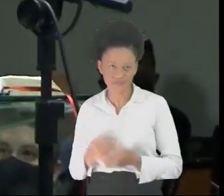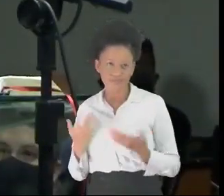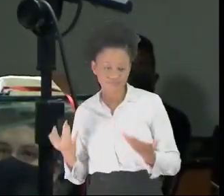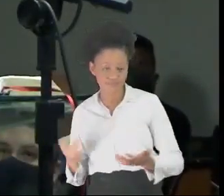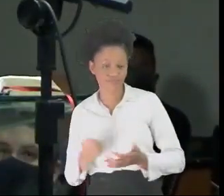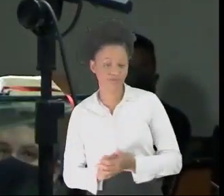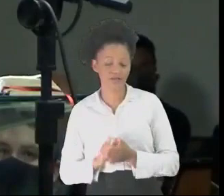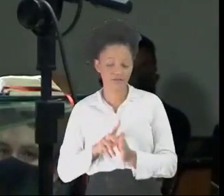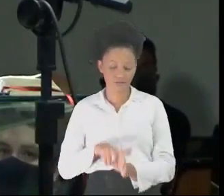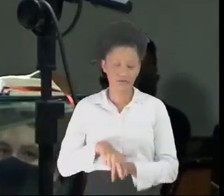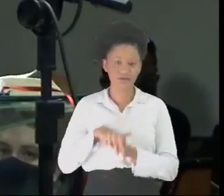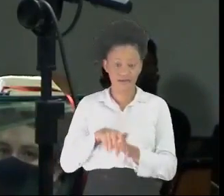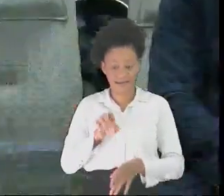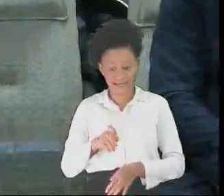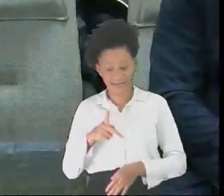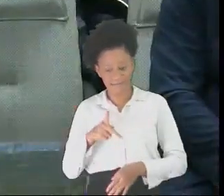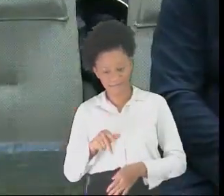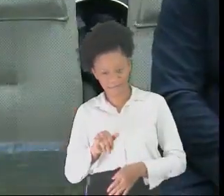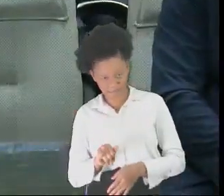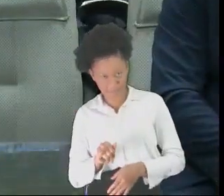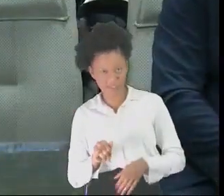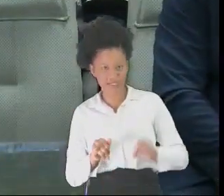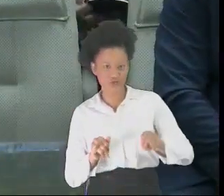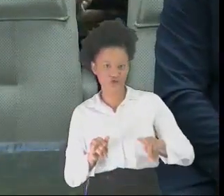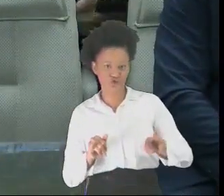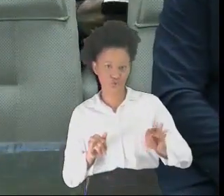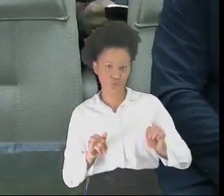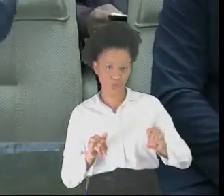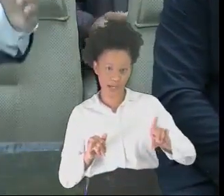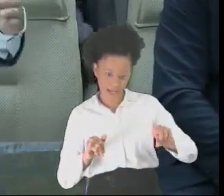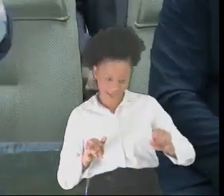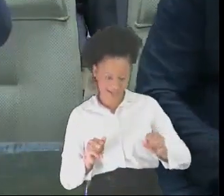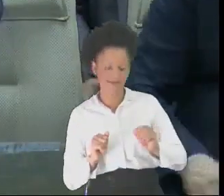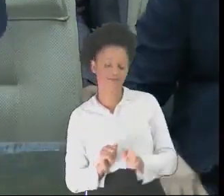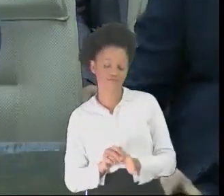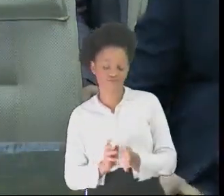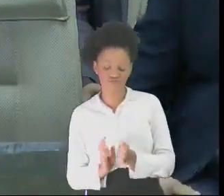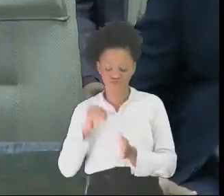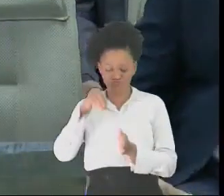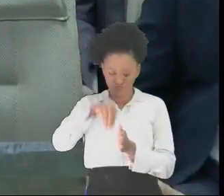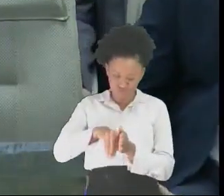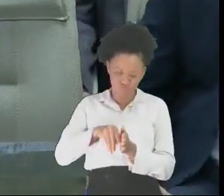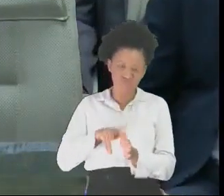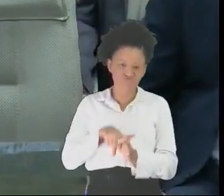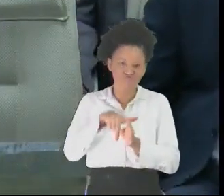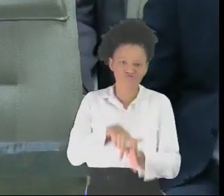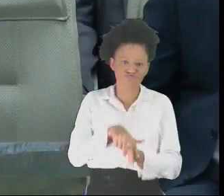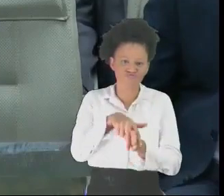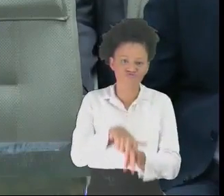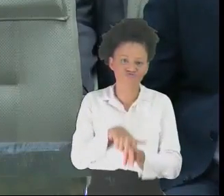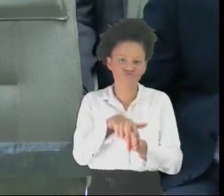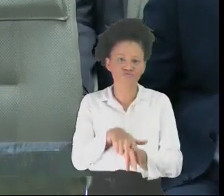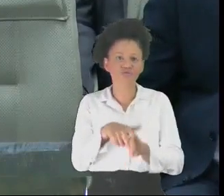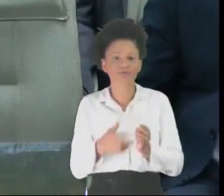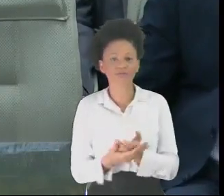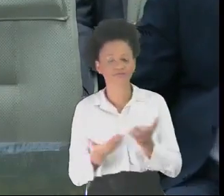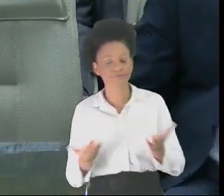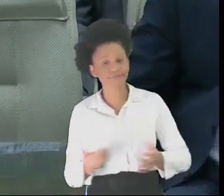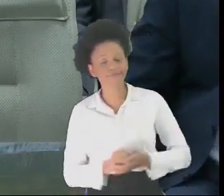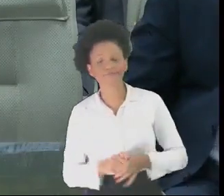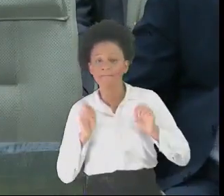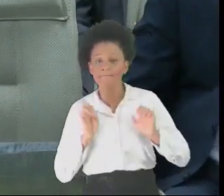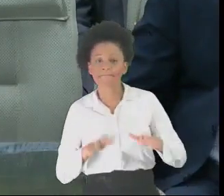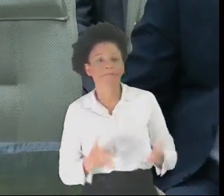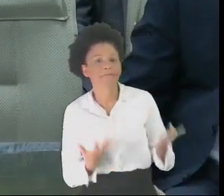a epístola era o coxim que levava a carta por cima do camelo ou por cima do cavalo. Muito bem. Então, meus